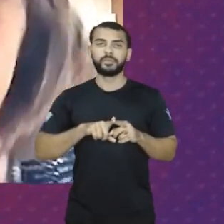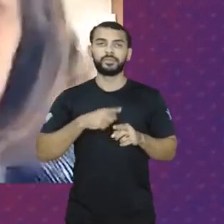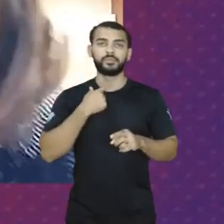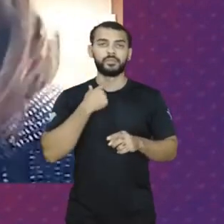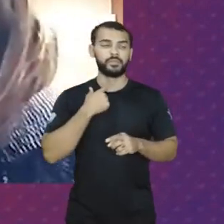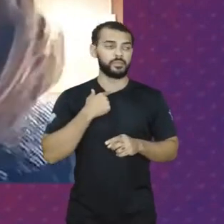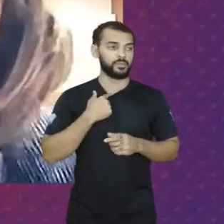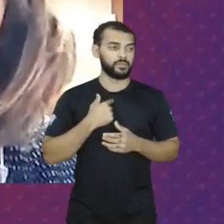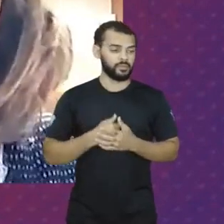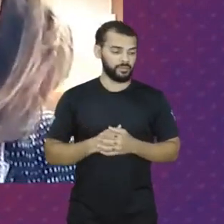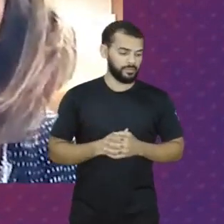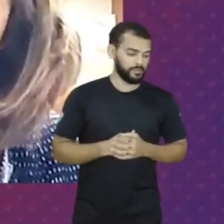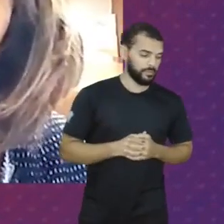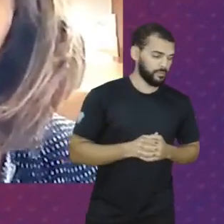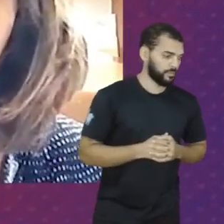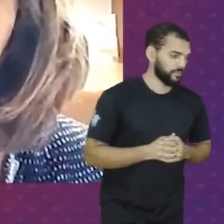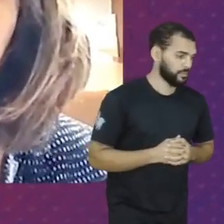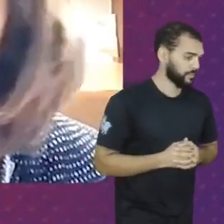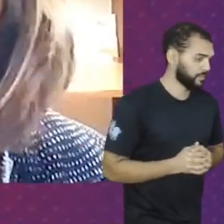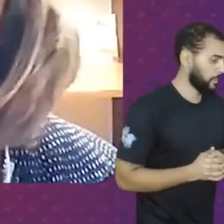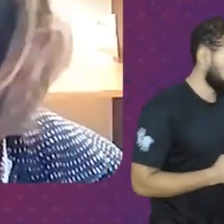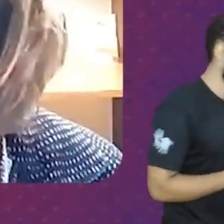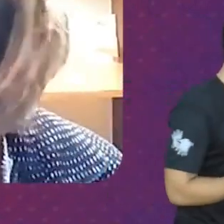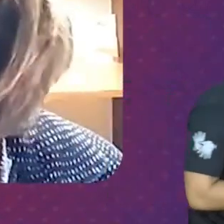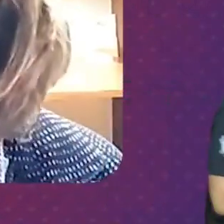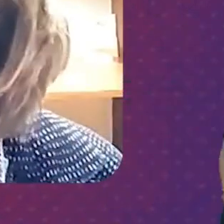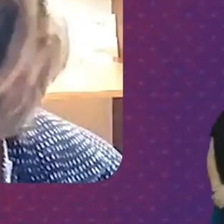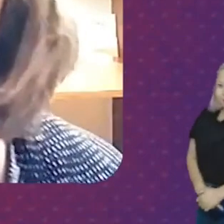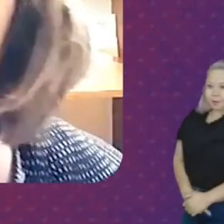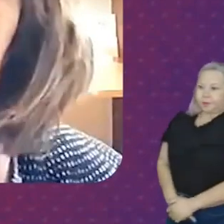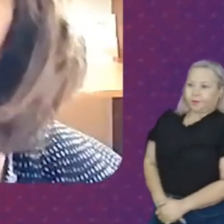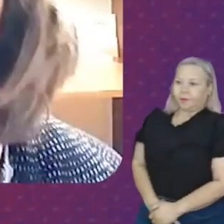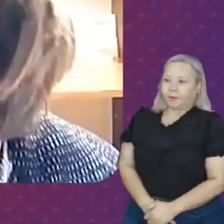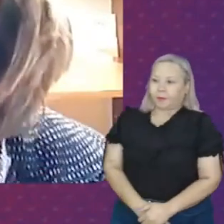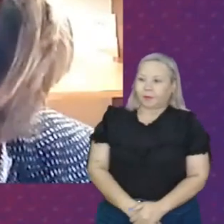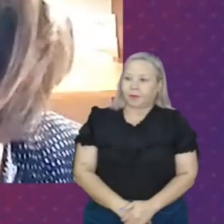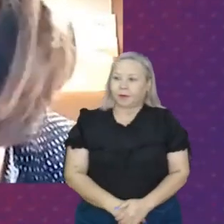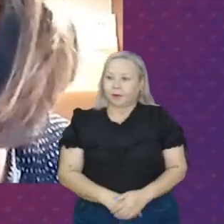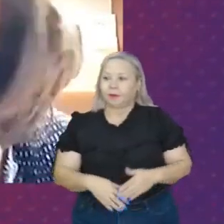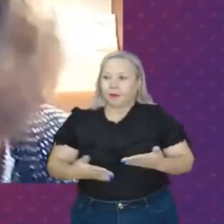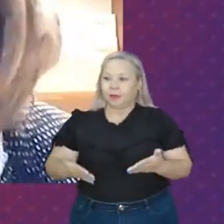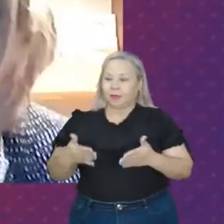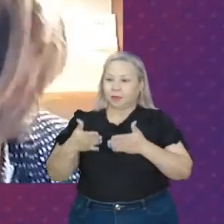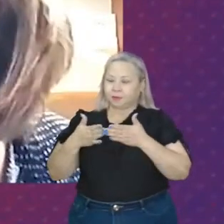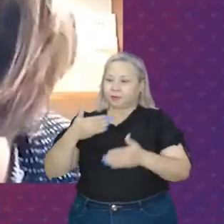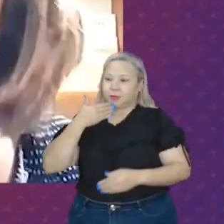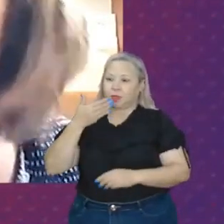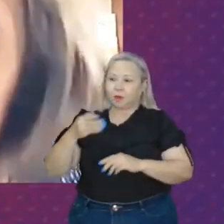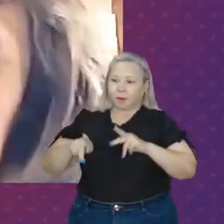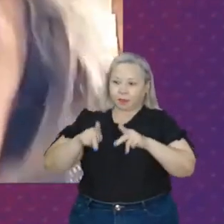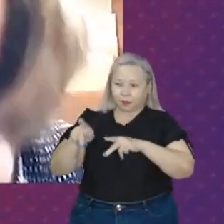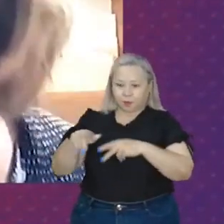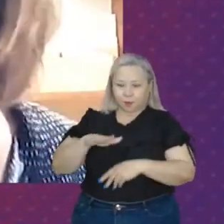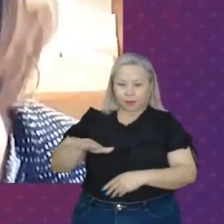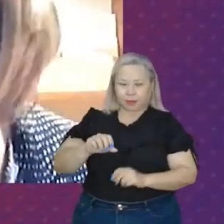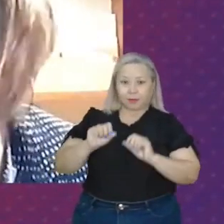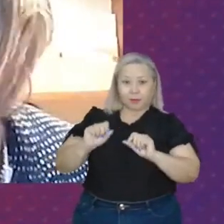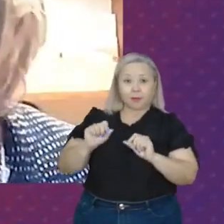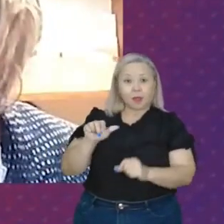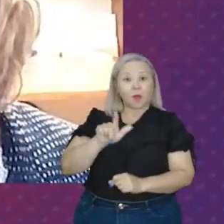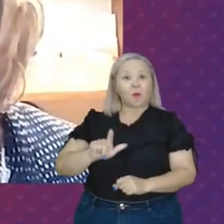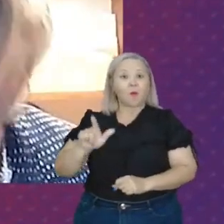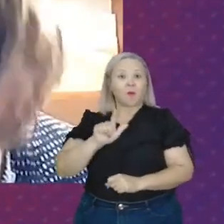desejos e reivindicações do povo brasileiro, a uma lógica feminista, que obviamente enfrenta